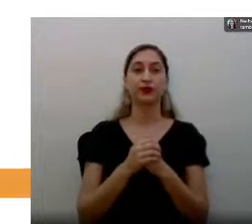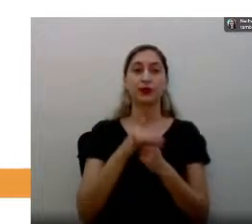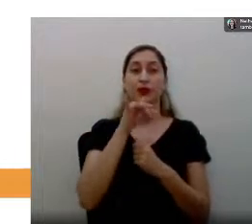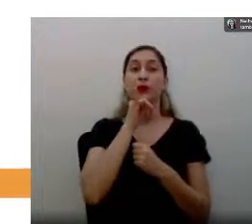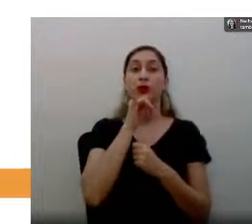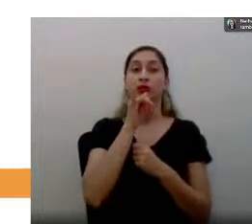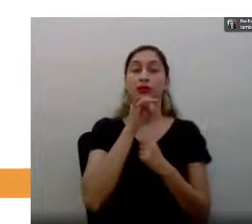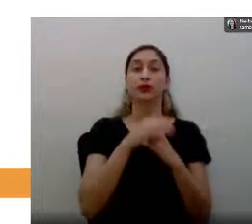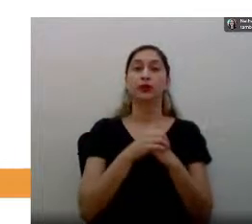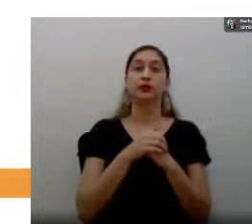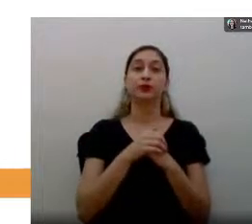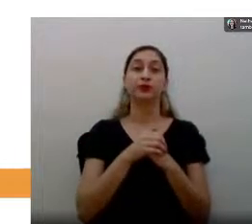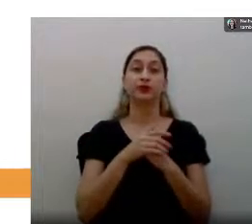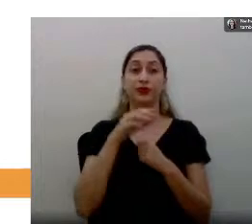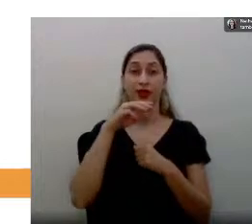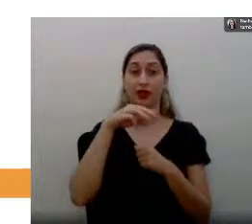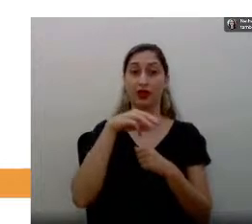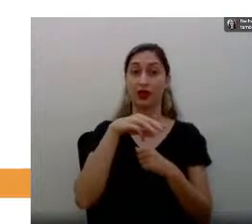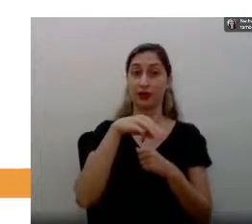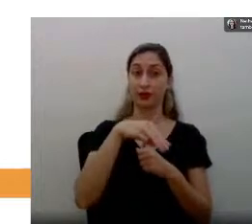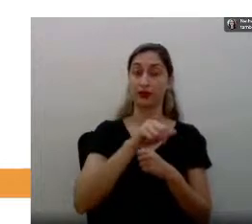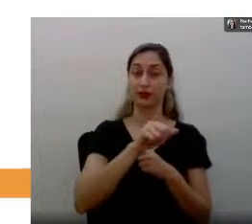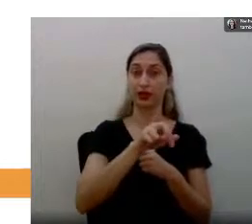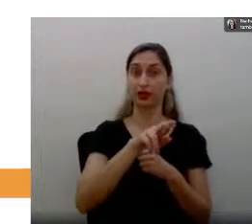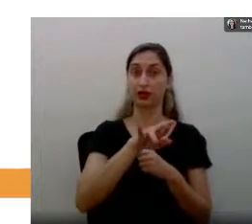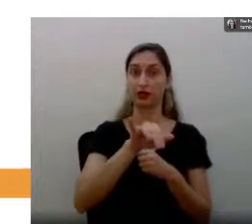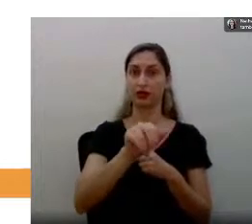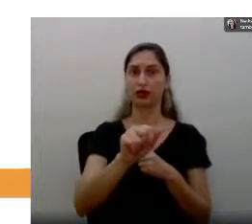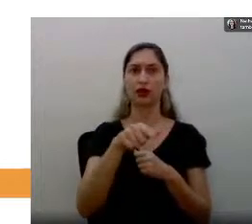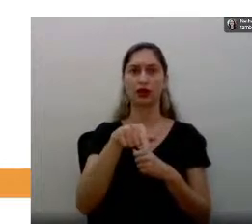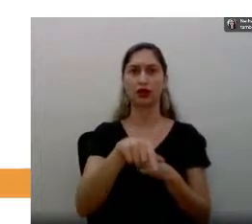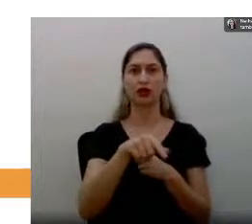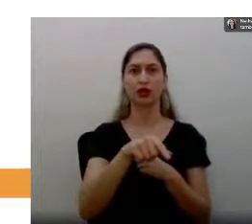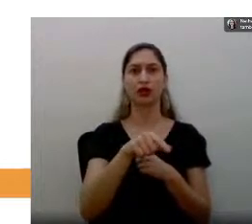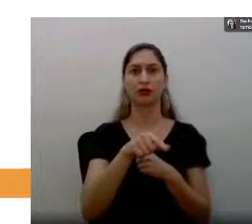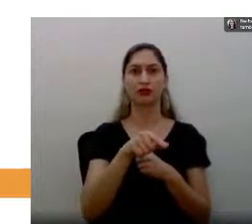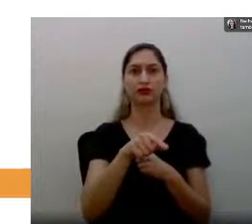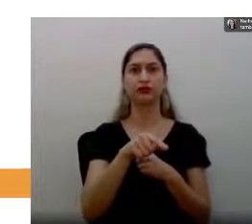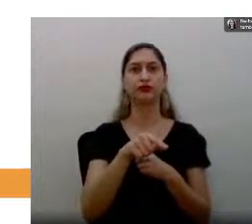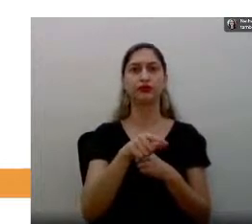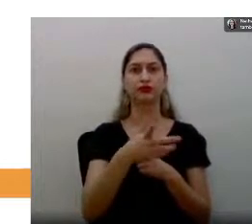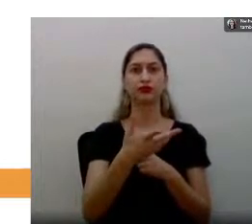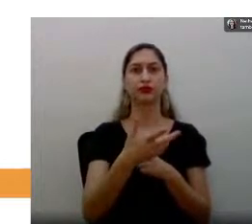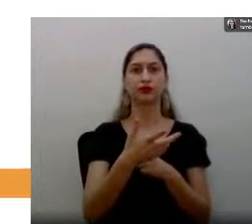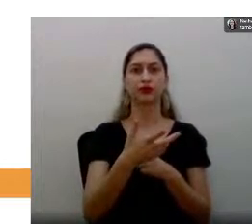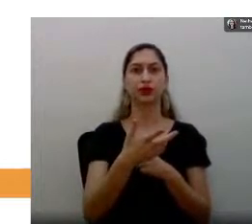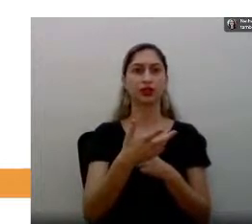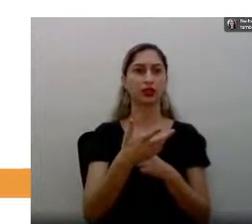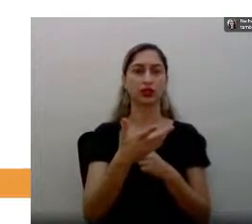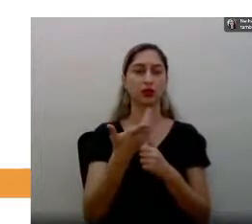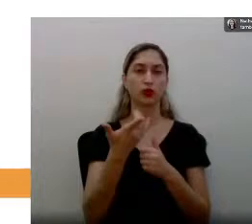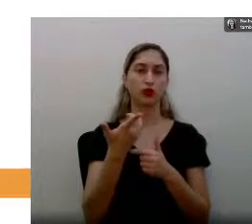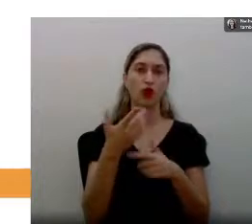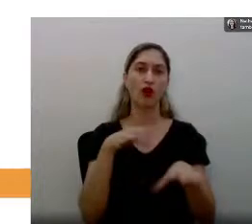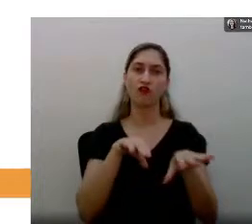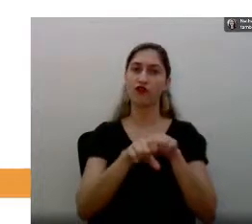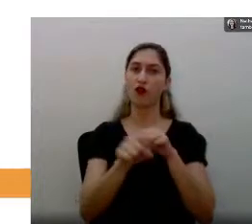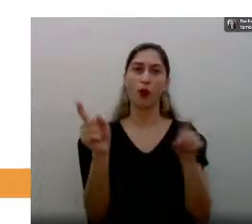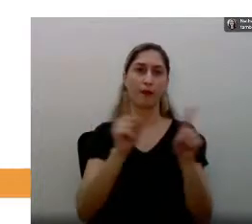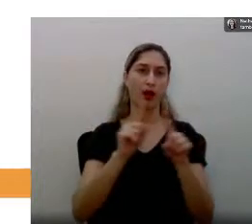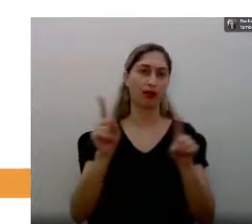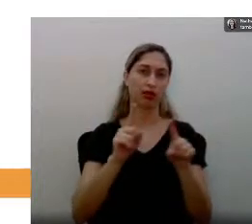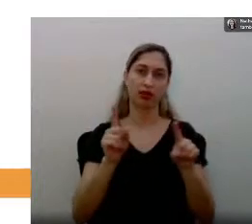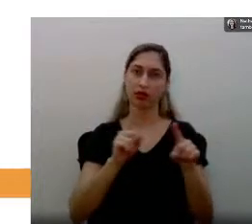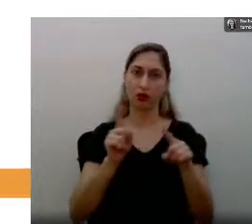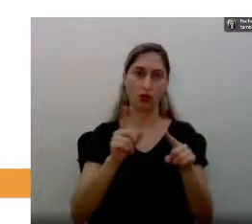se dedicou né a divulgação da astronomia aqui na cidade apesar de não fazer parte da formação dos dois astronomia era um assunto